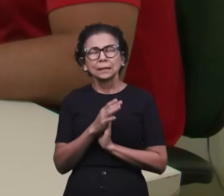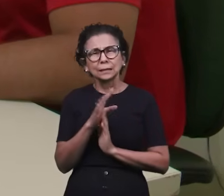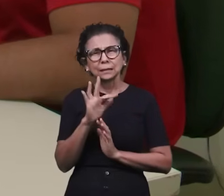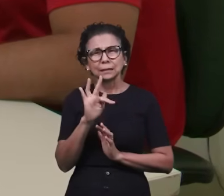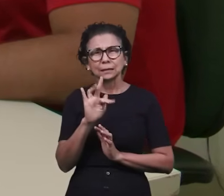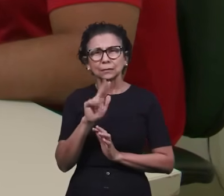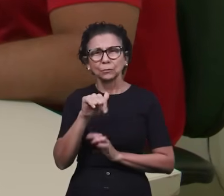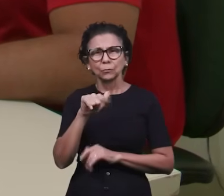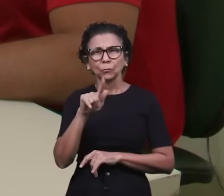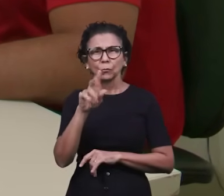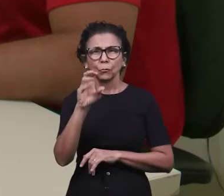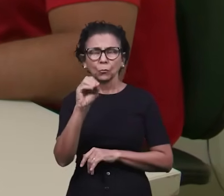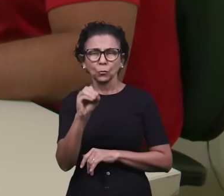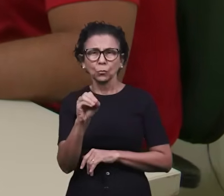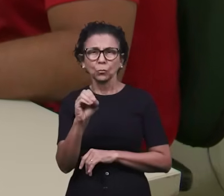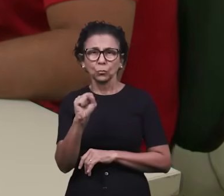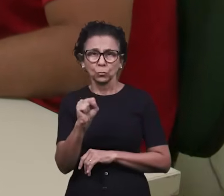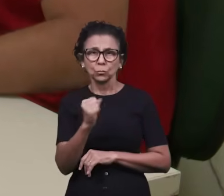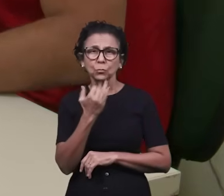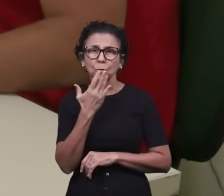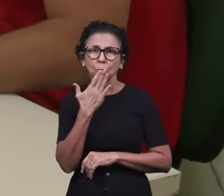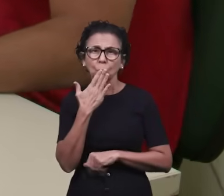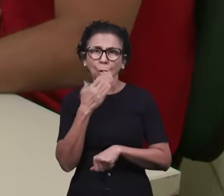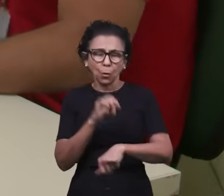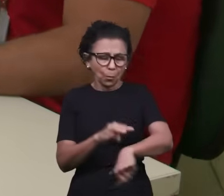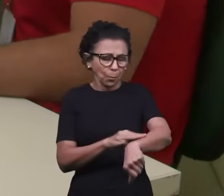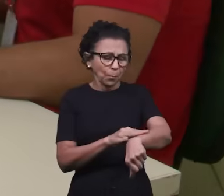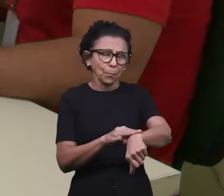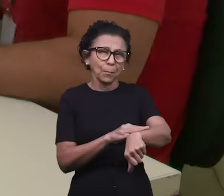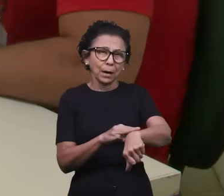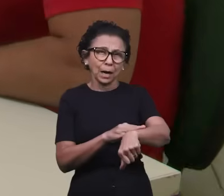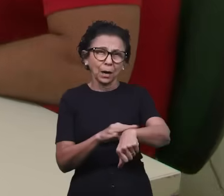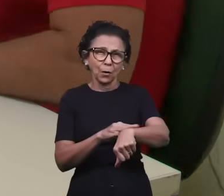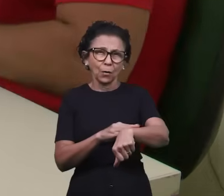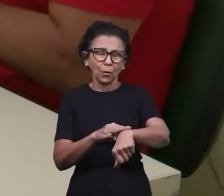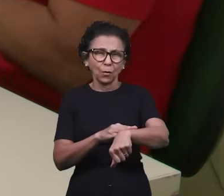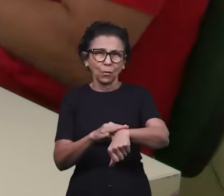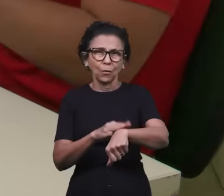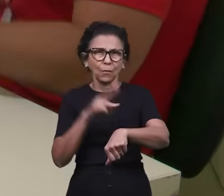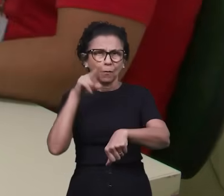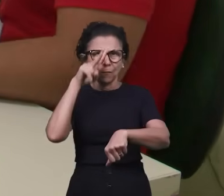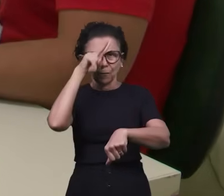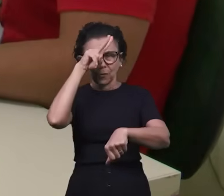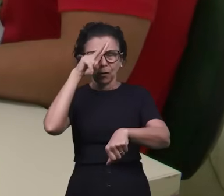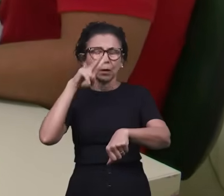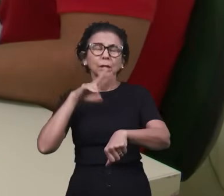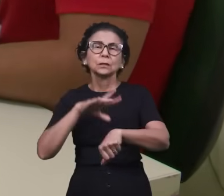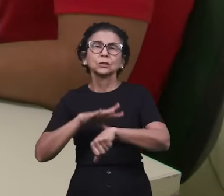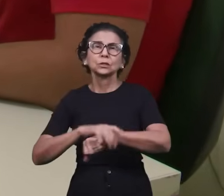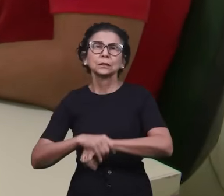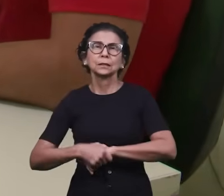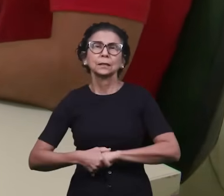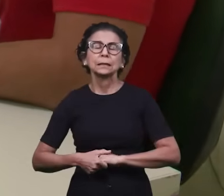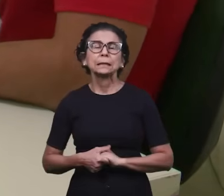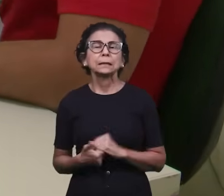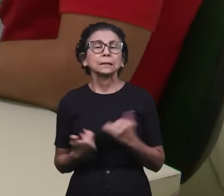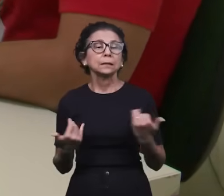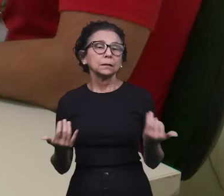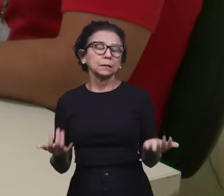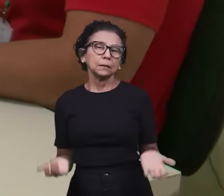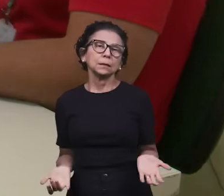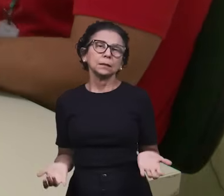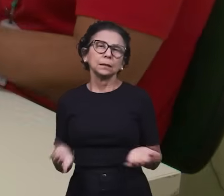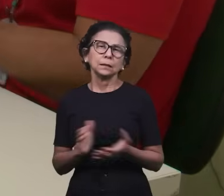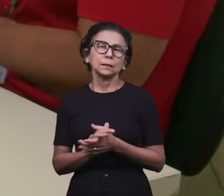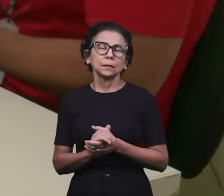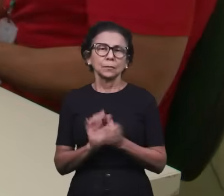e nós encaminhamos para o laboratório. E através dessa análise, nós conseguimos fazer uma recomendação de adubação para que tenha um